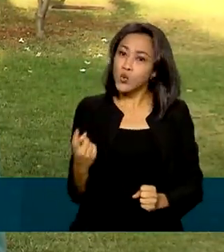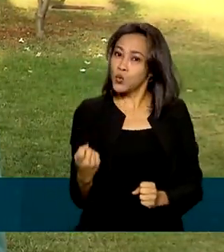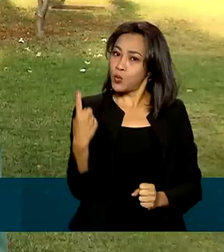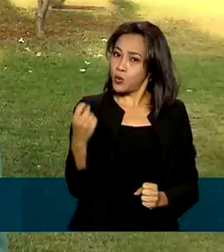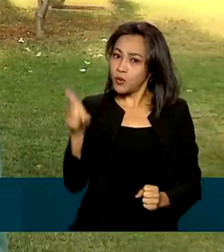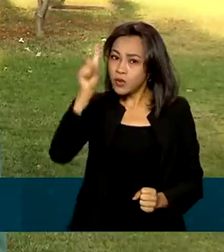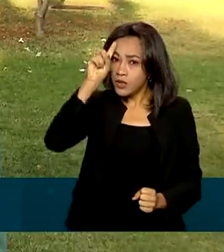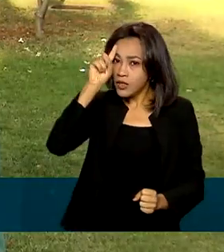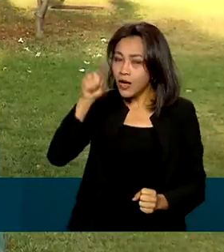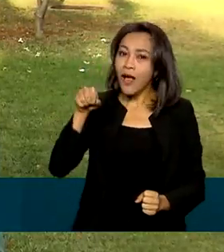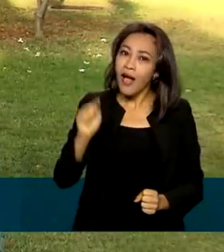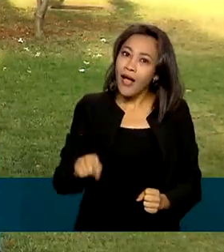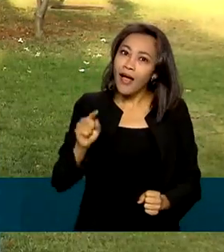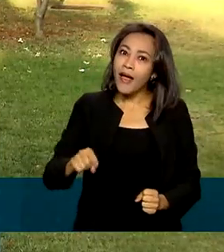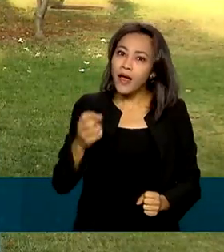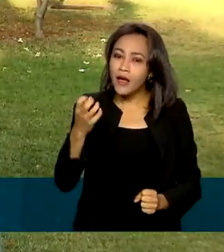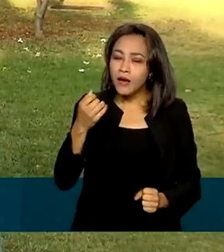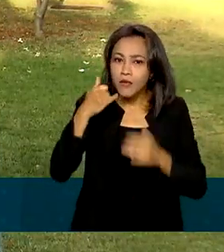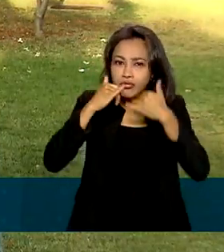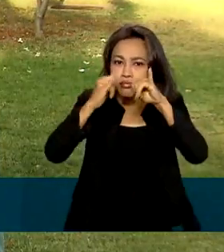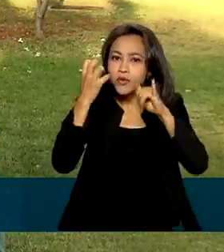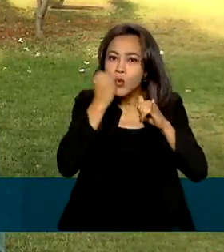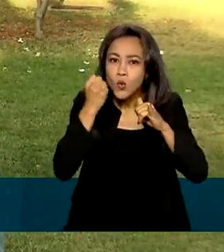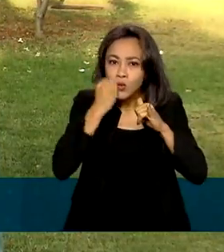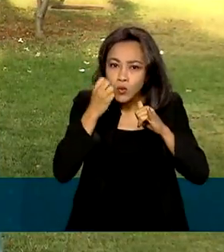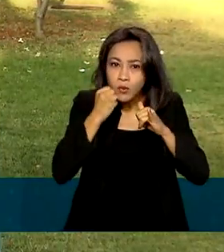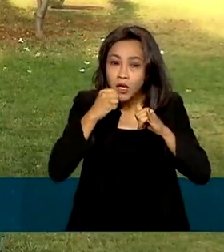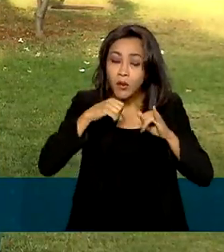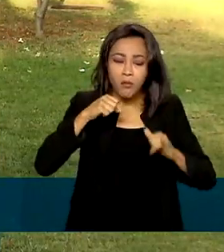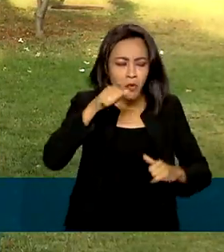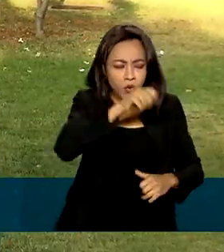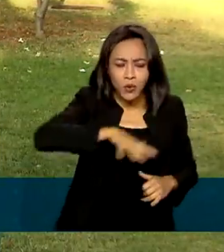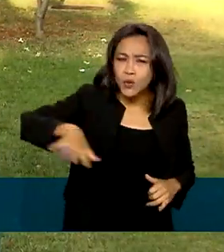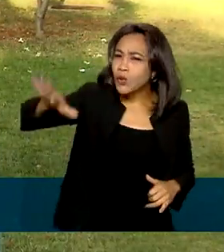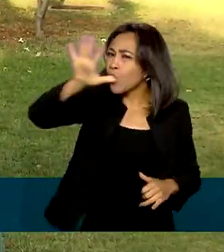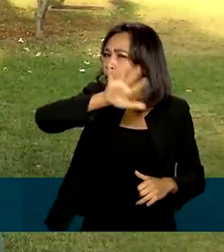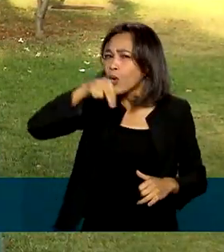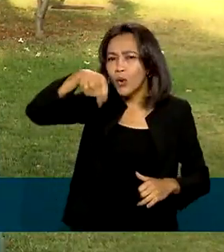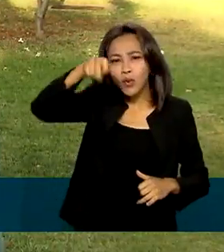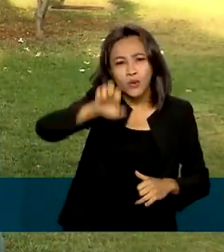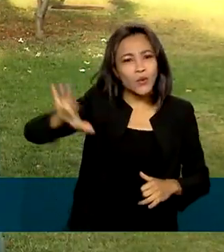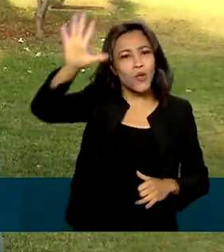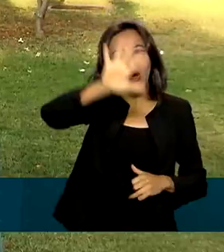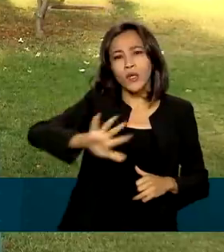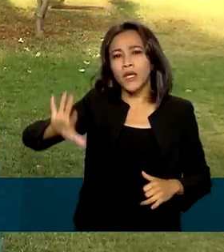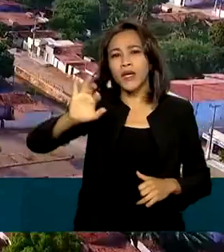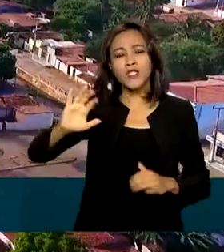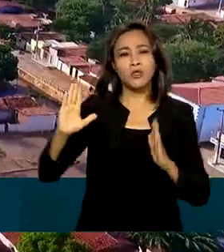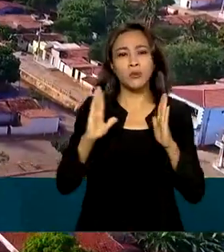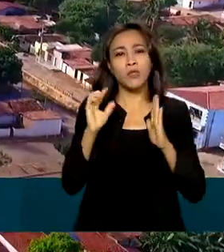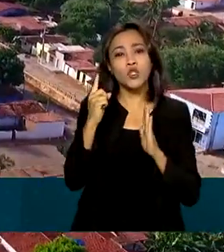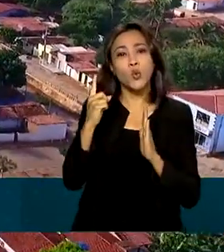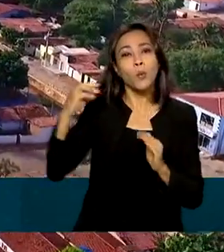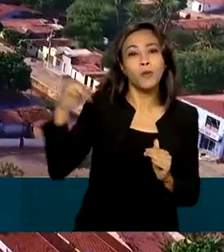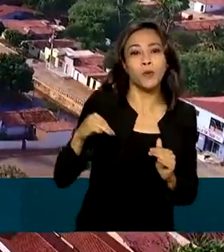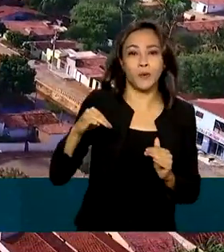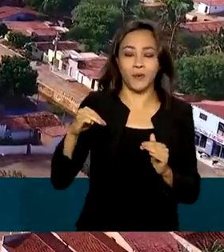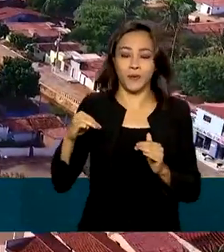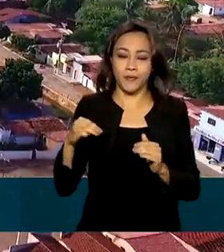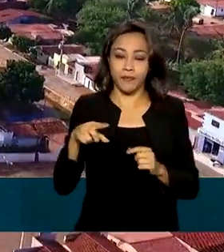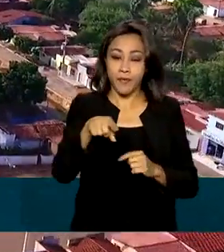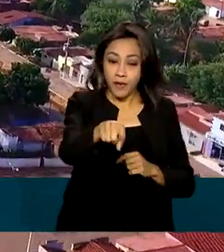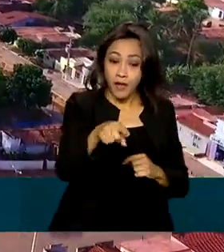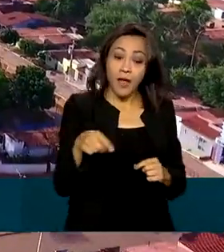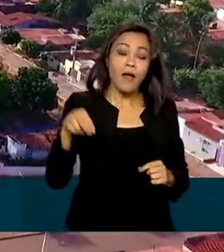corresponde à energia consumida por toda a região nordeste durante um minuto. A região nordeste